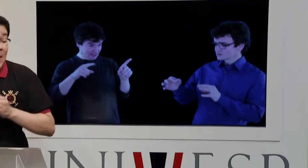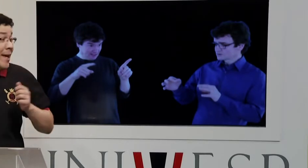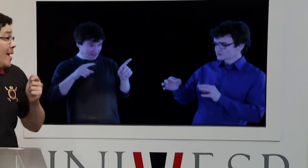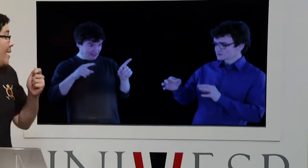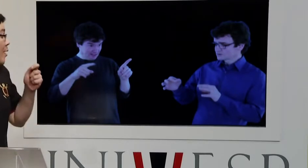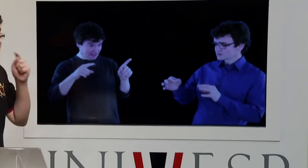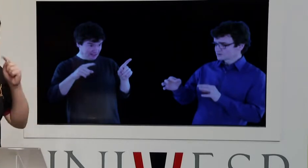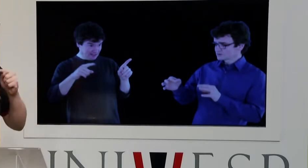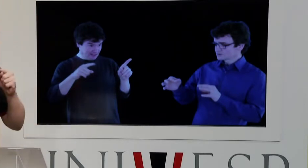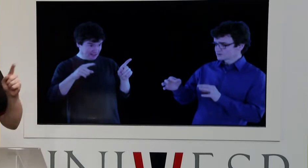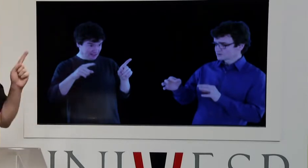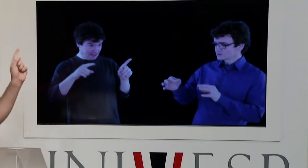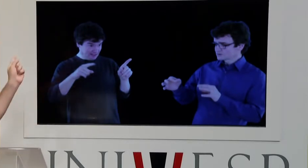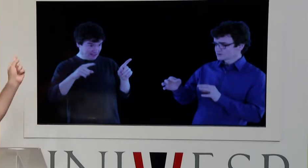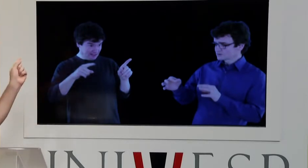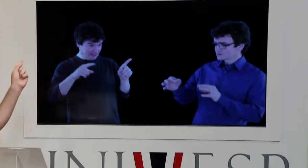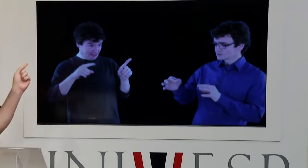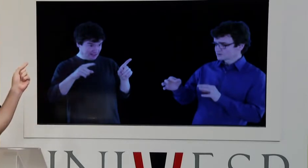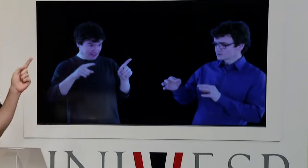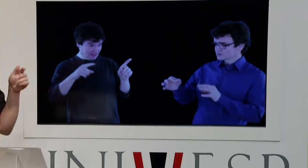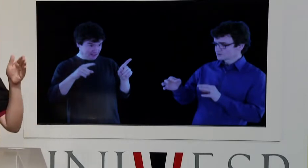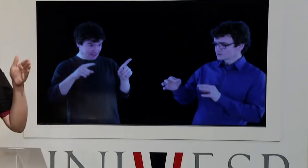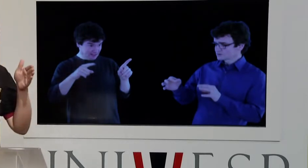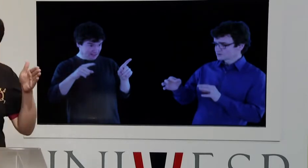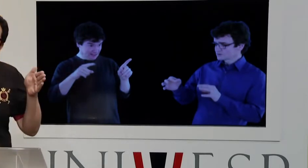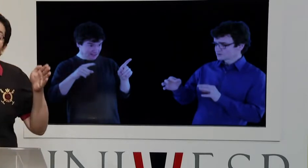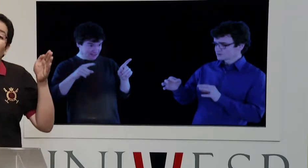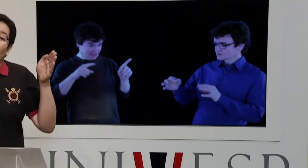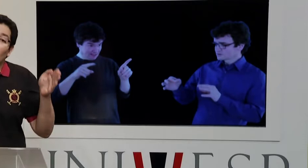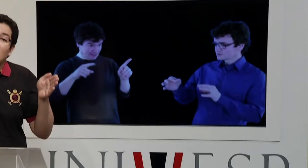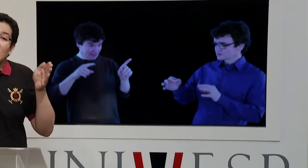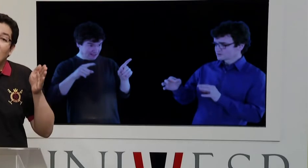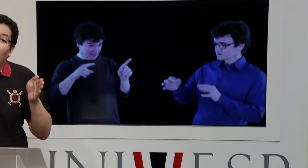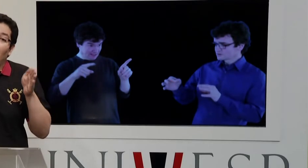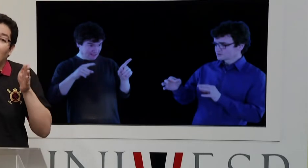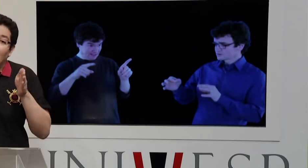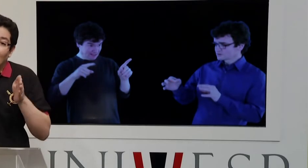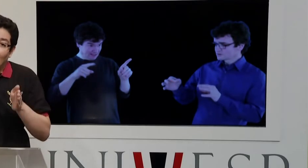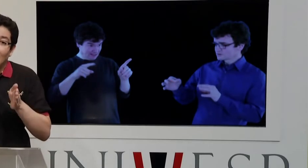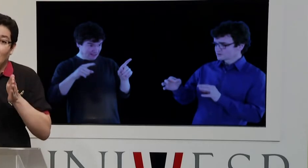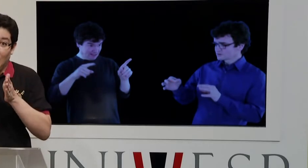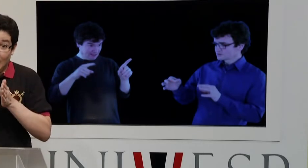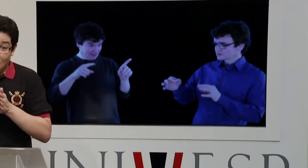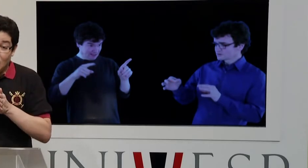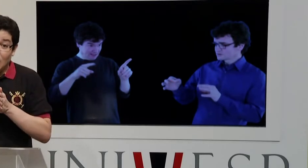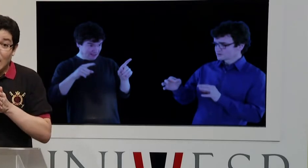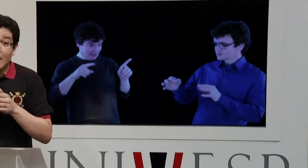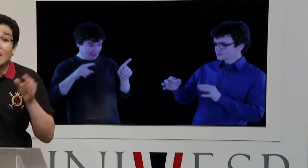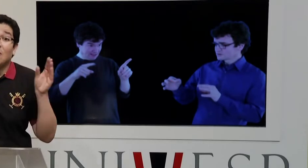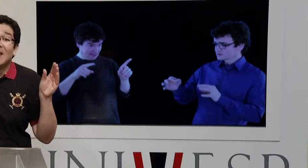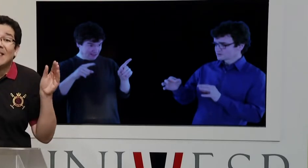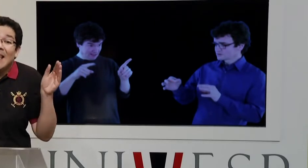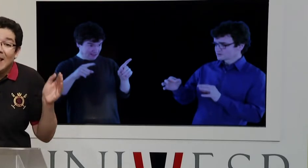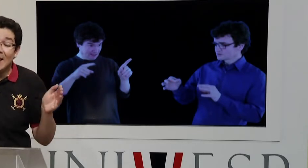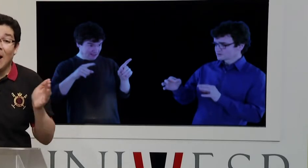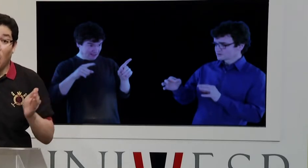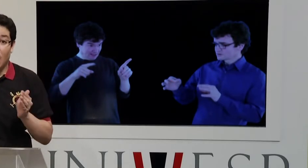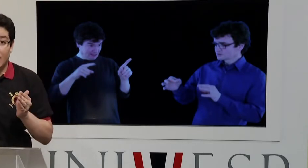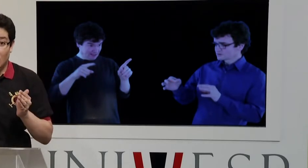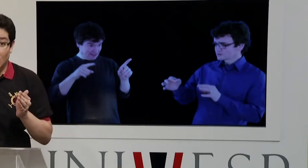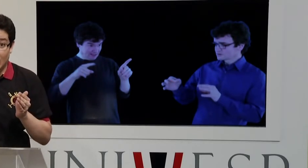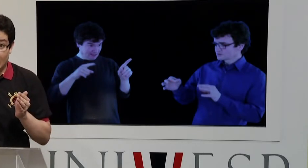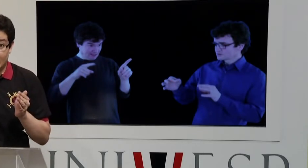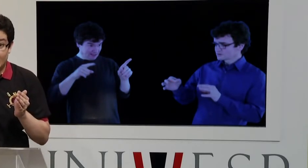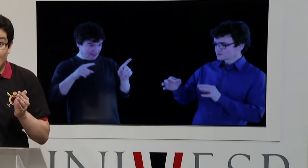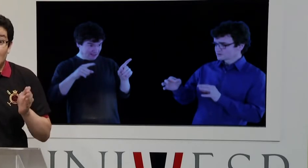americana. Observem que no caso do inglês sinalizado ele vai fazer um sinal para cada palavra do inglês e vai seguir a